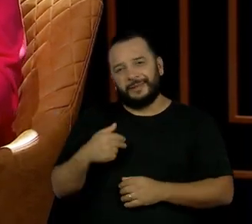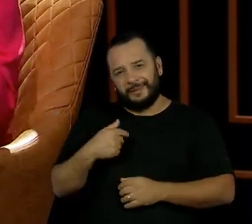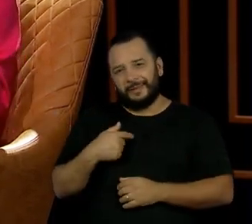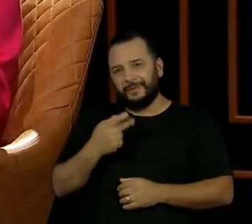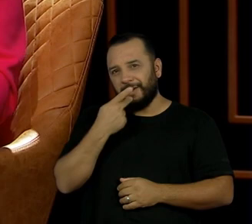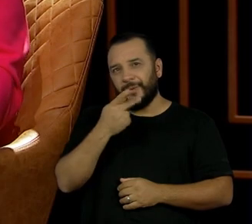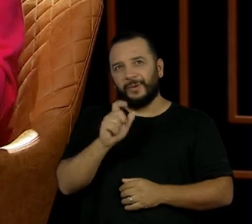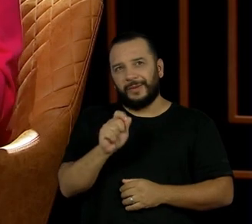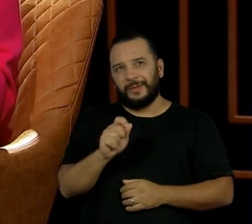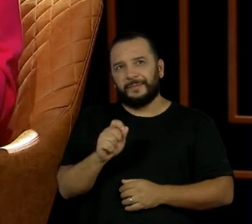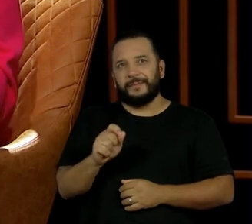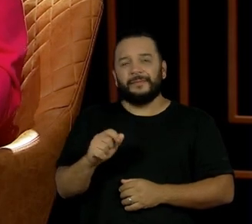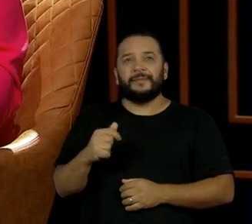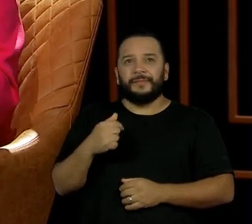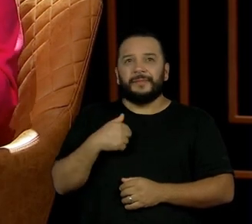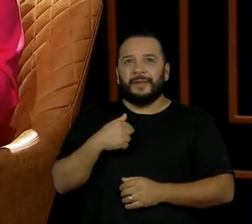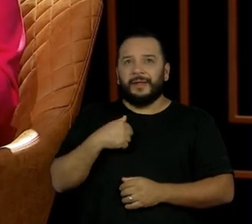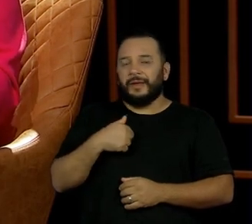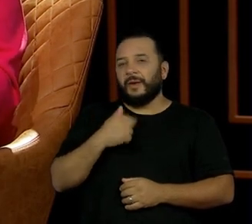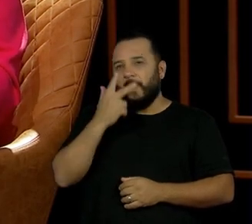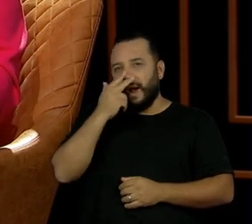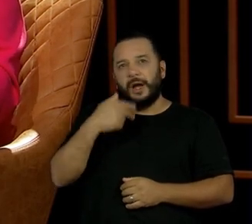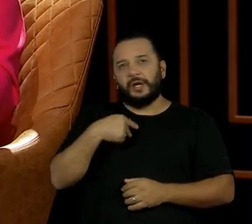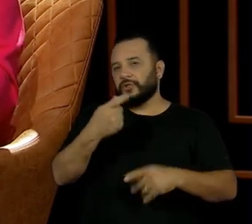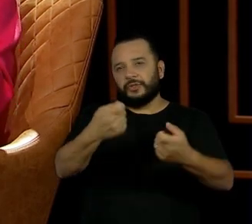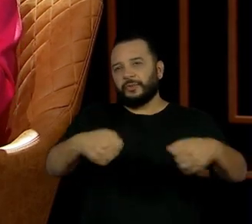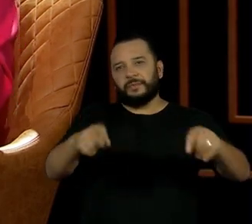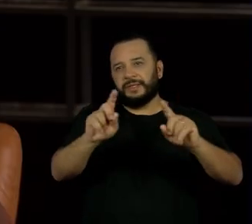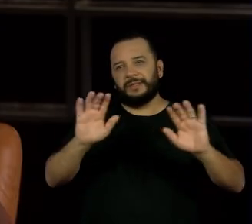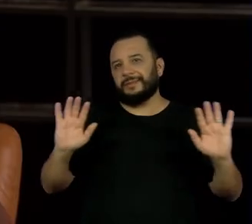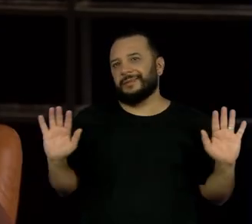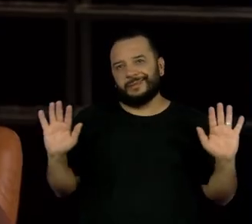ele falou assim eu também acho que eu não precisa